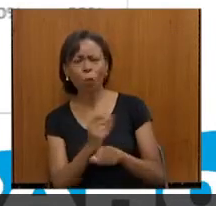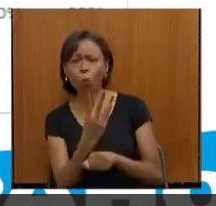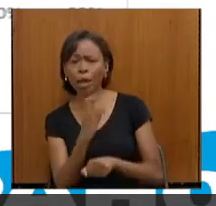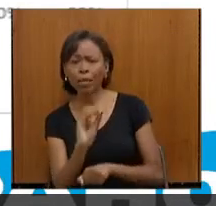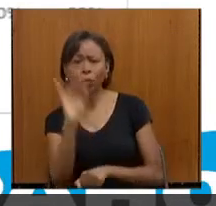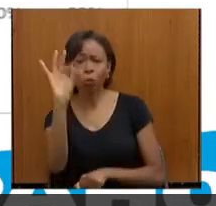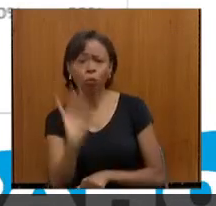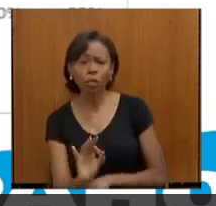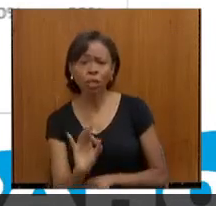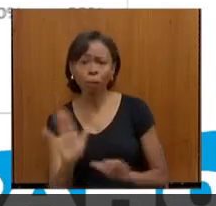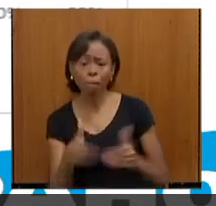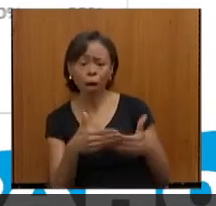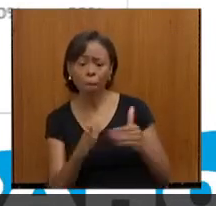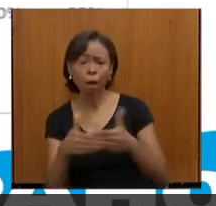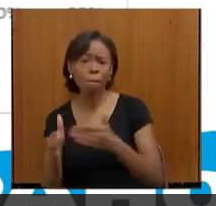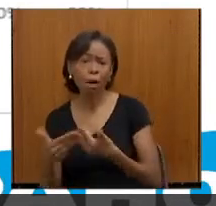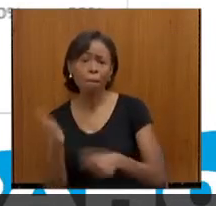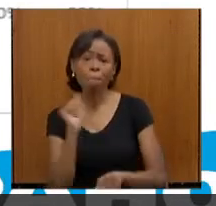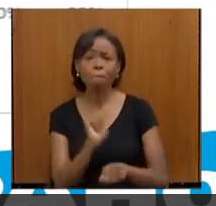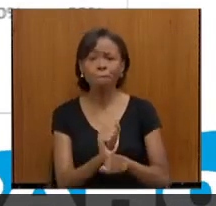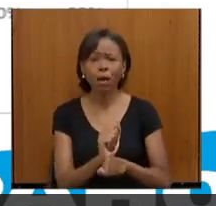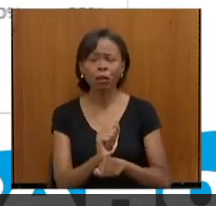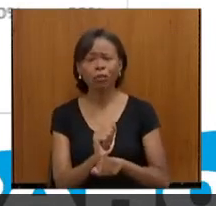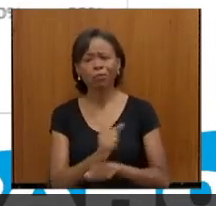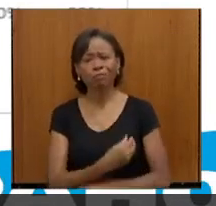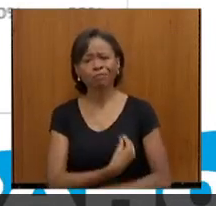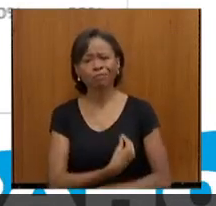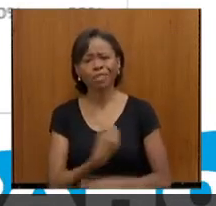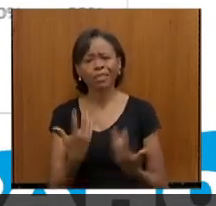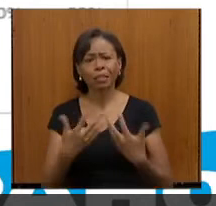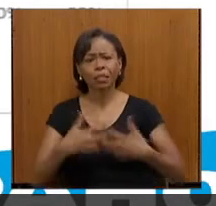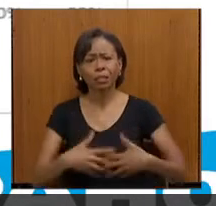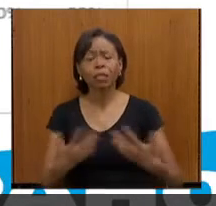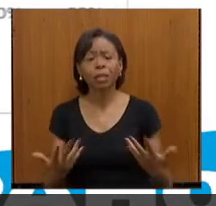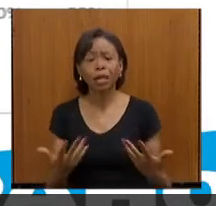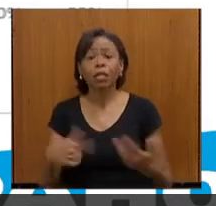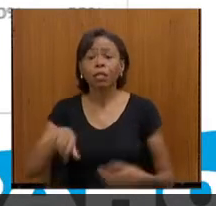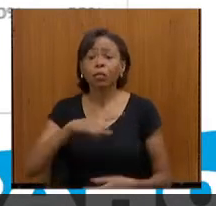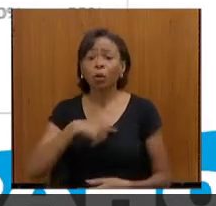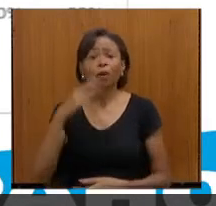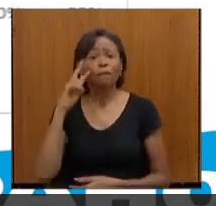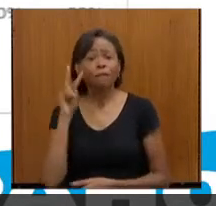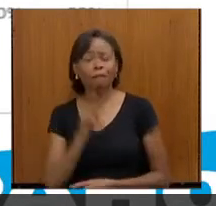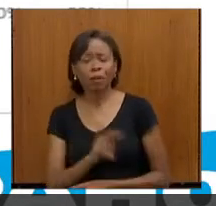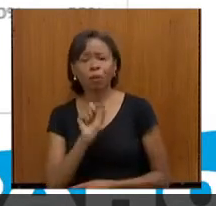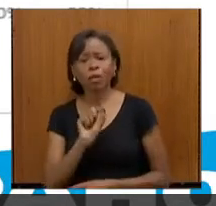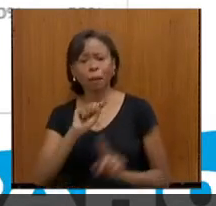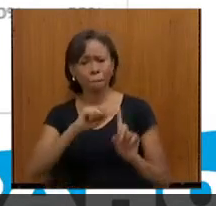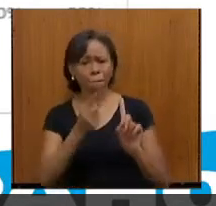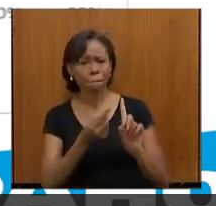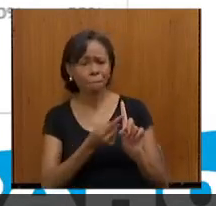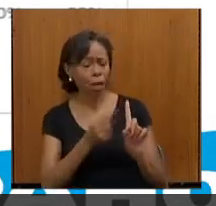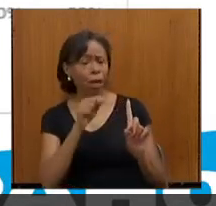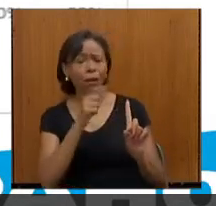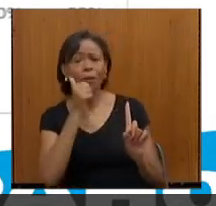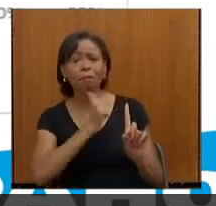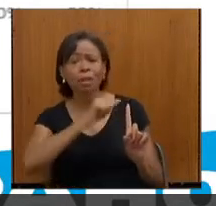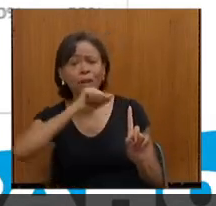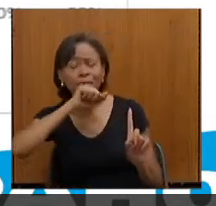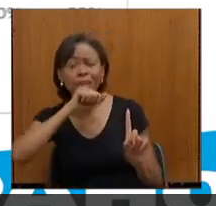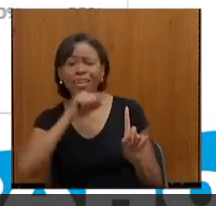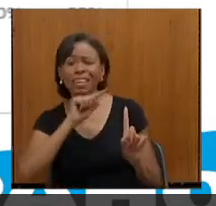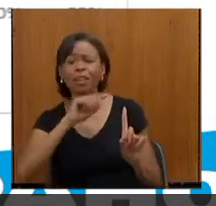40%. Então, não só nós tivemos uma mortalidade materna relacionada às